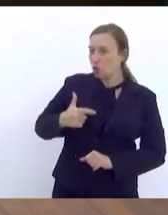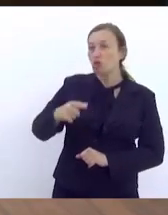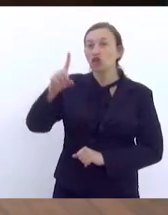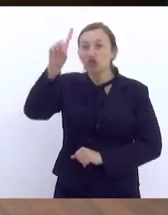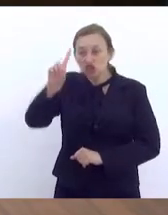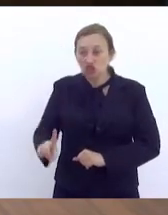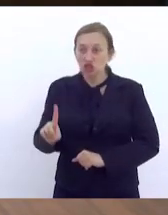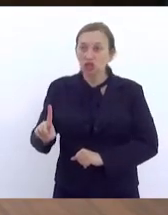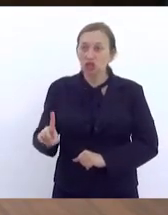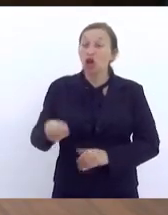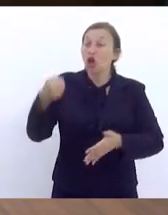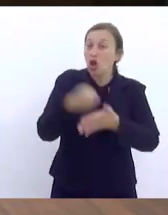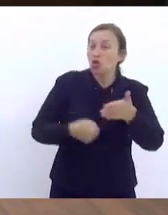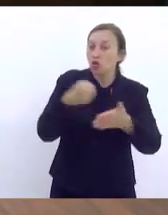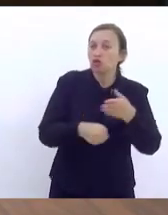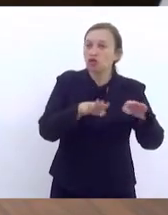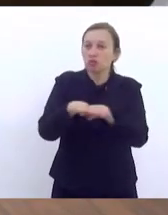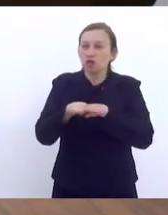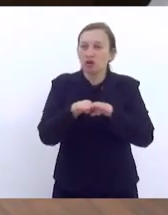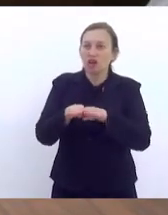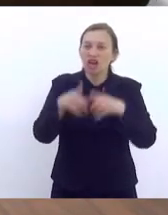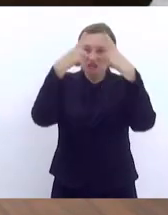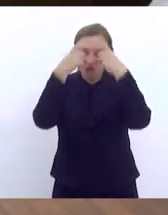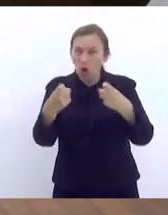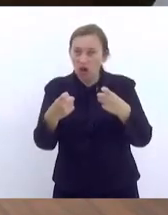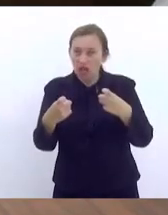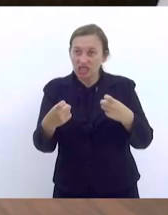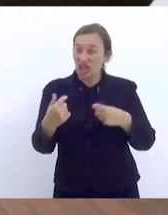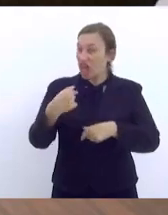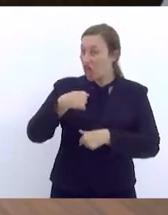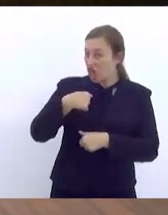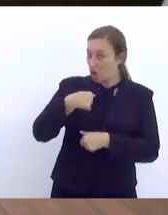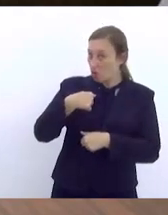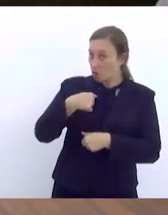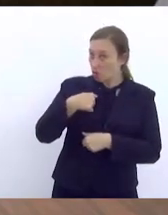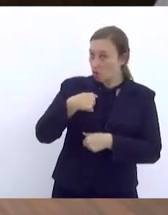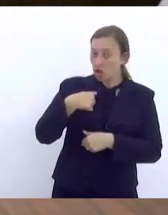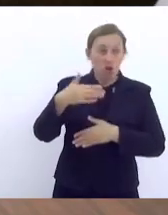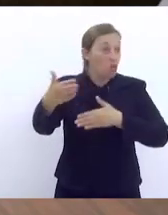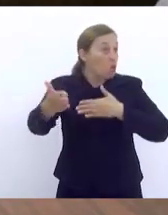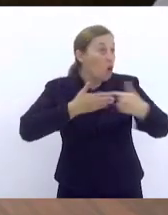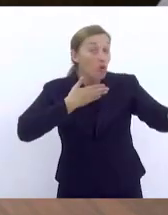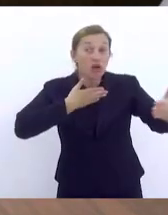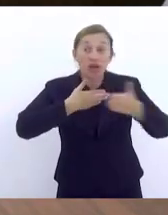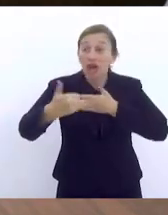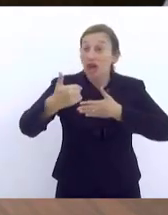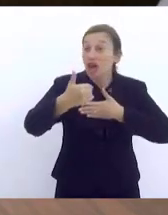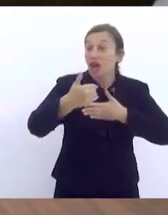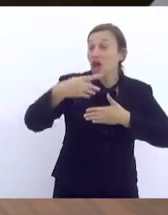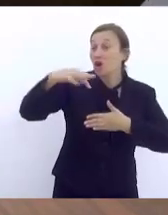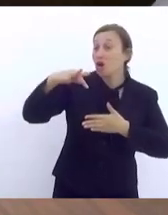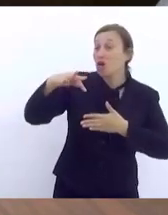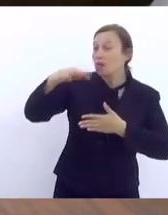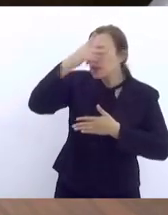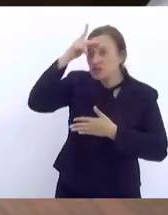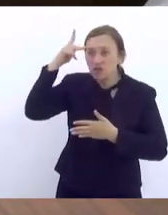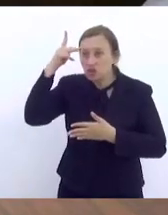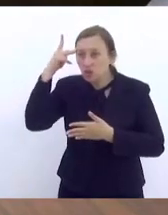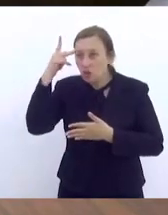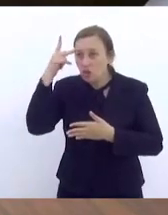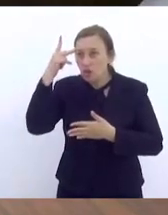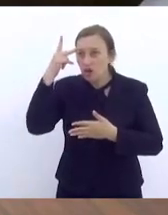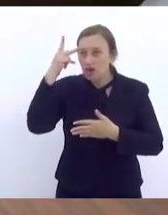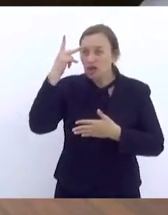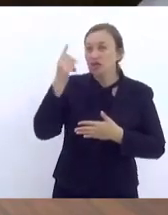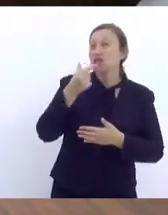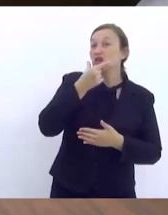eu falo luto por igualdade Ninguém merece violência nem eu em de armellar o que sou mulher nem igual Beto nem Anderson nem Rodrigo que